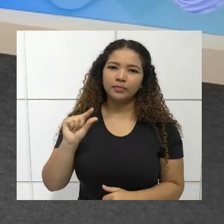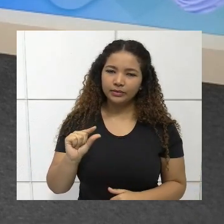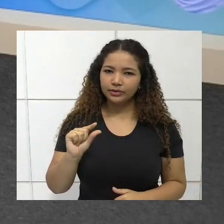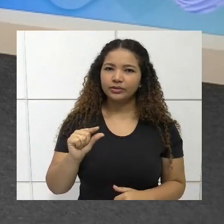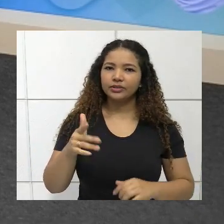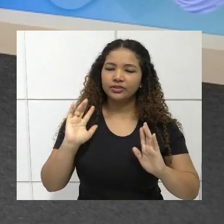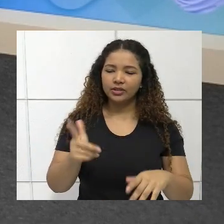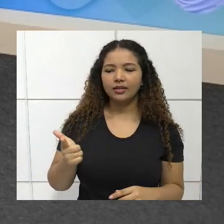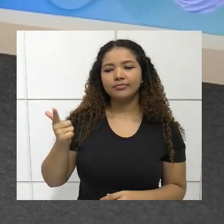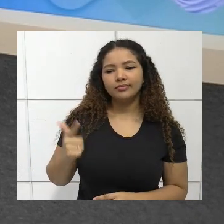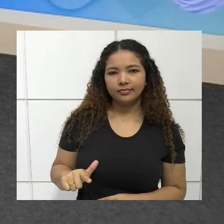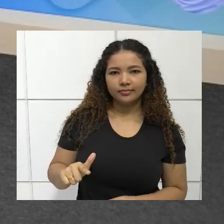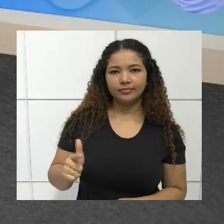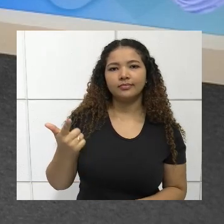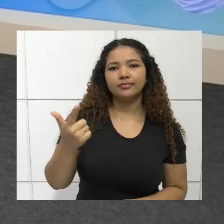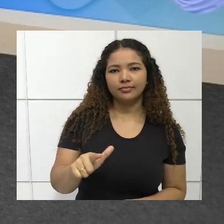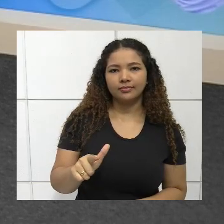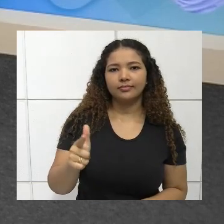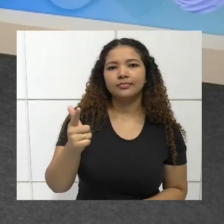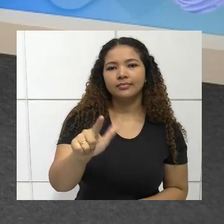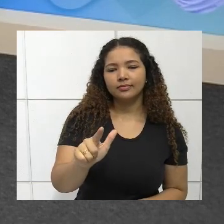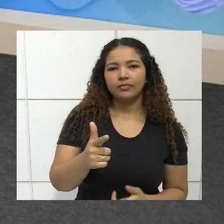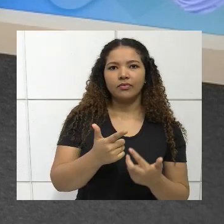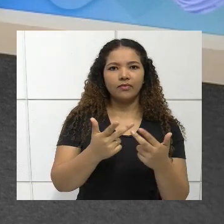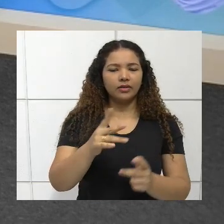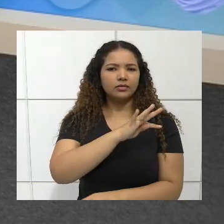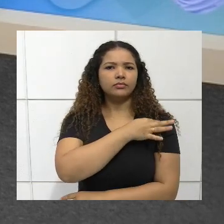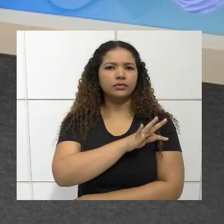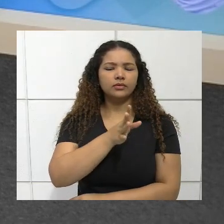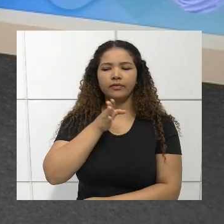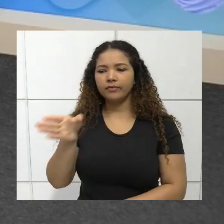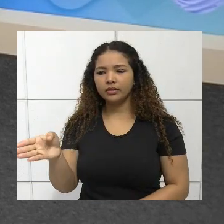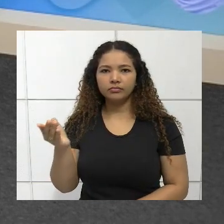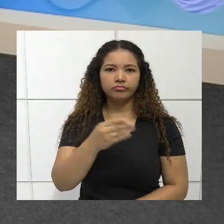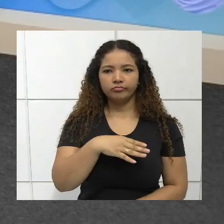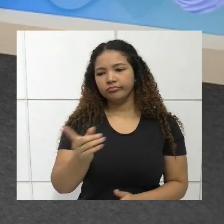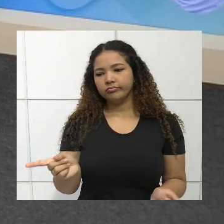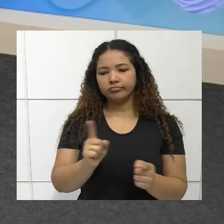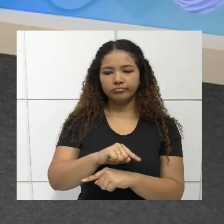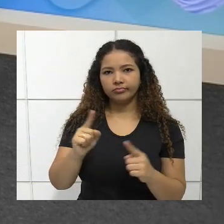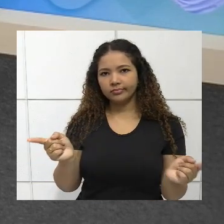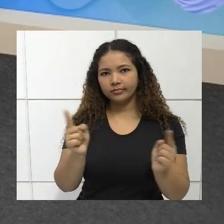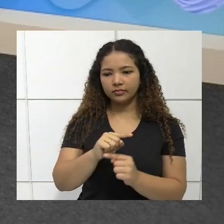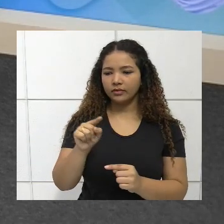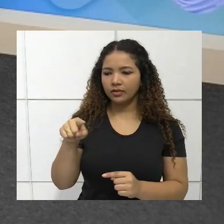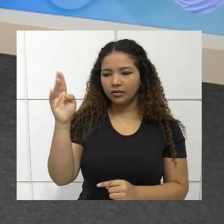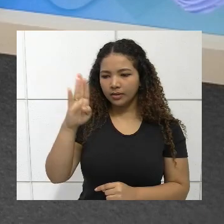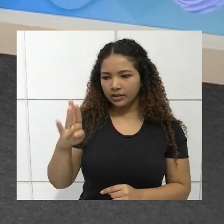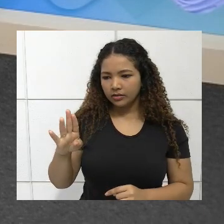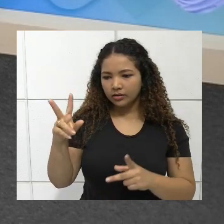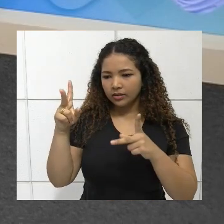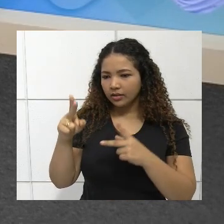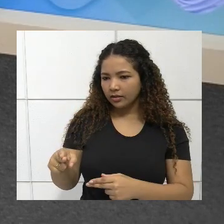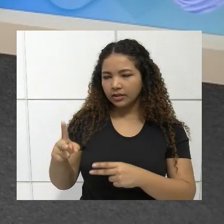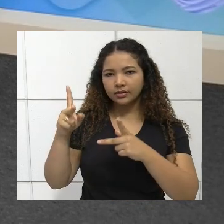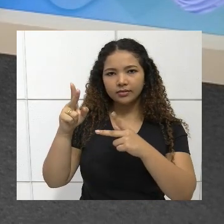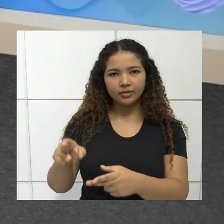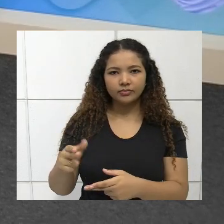é repetitivo, né? Vários técnicos vão e vêm no comando da seleção brasileira e não